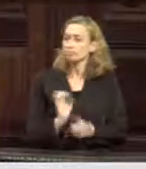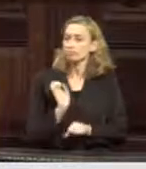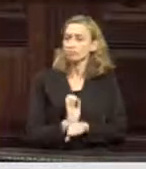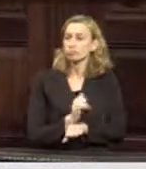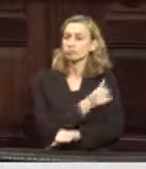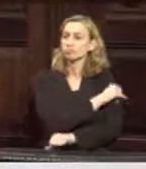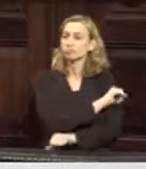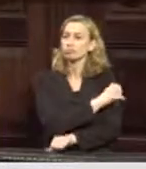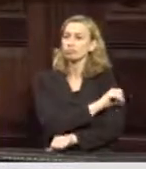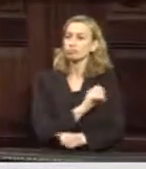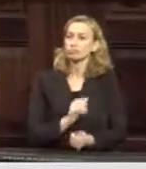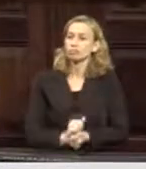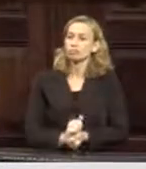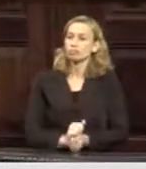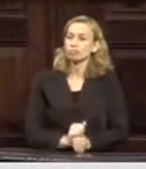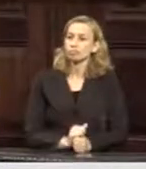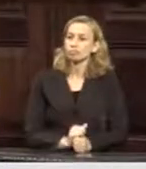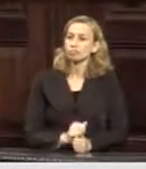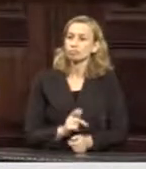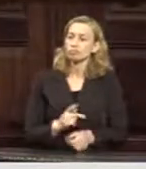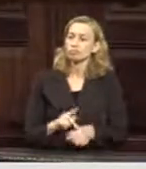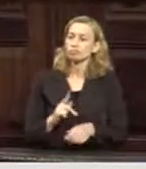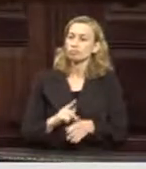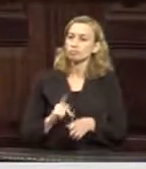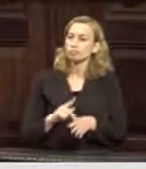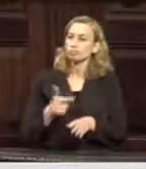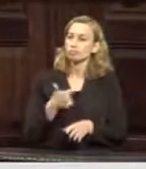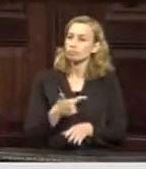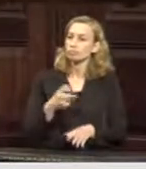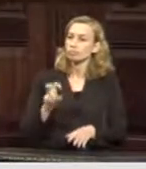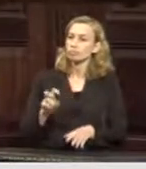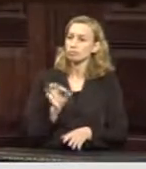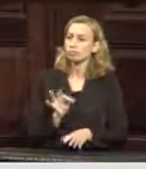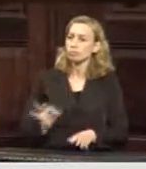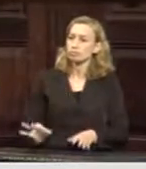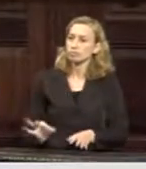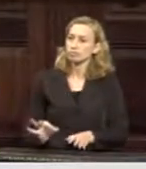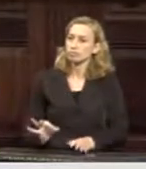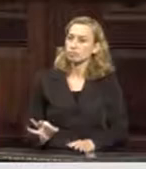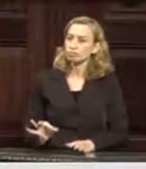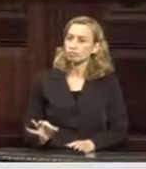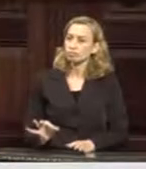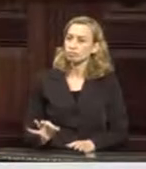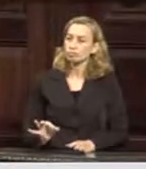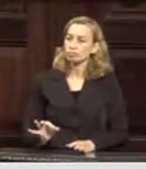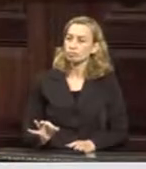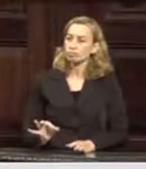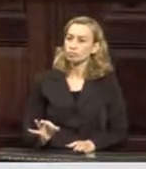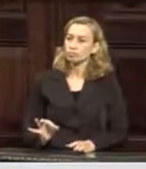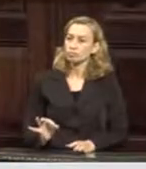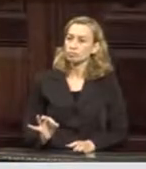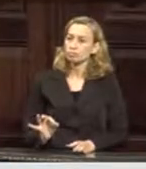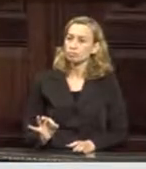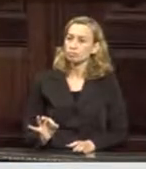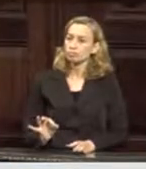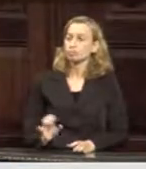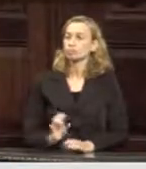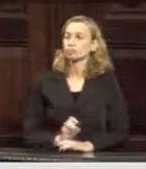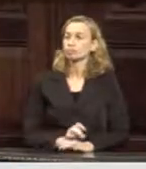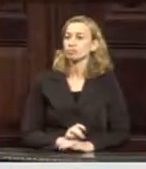Rio de Janeiro pratica os 25% constitucionais da educação apenas no tocante à